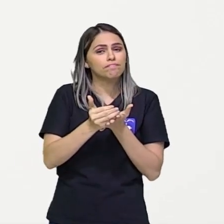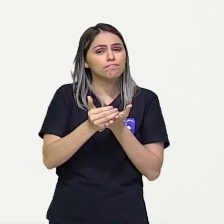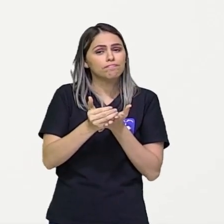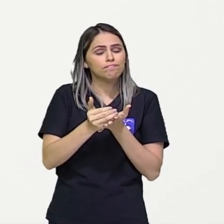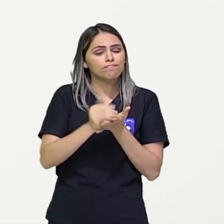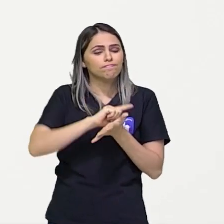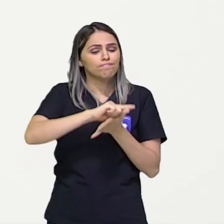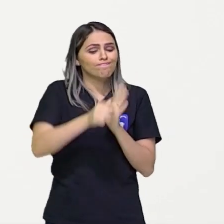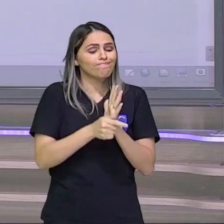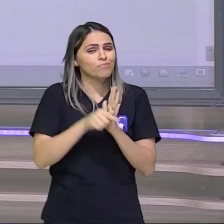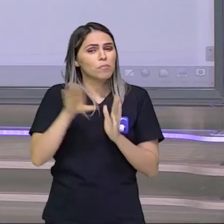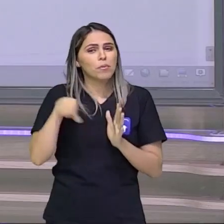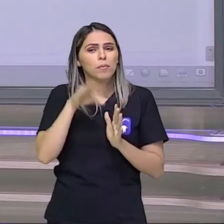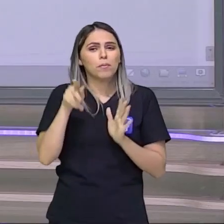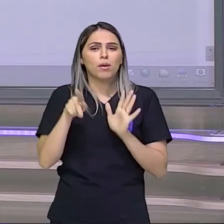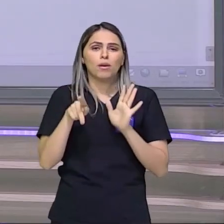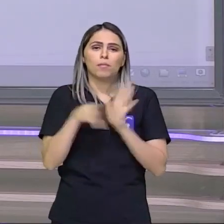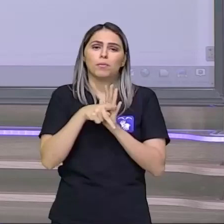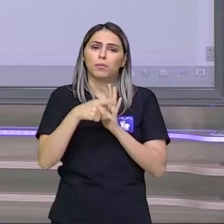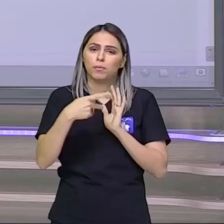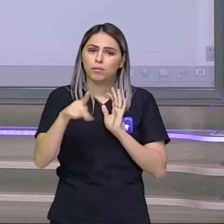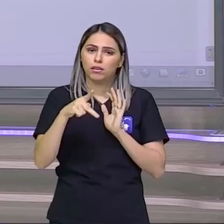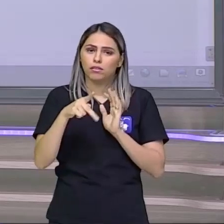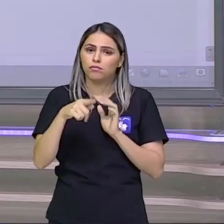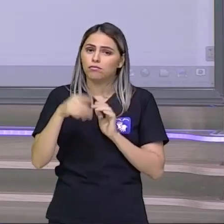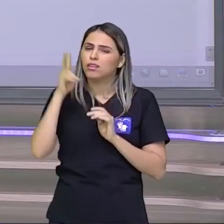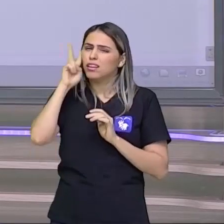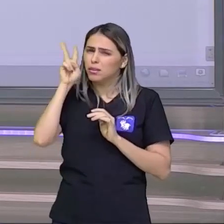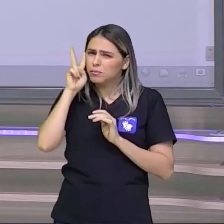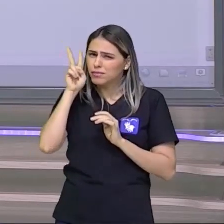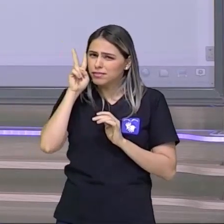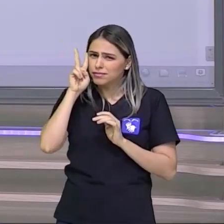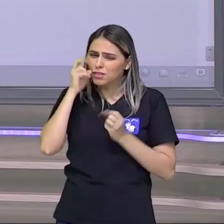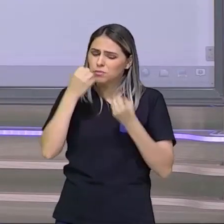um determinado gênero oral. Vocês se lembram que eu falei?